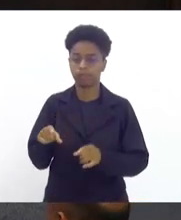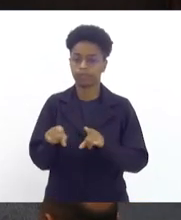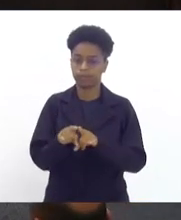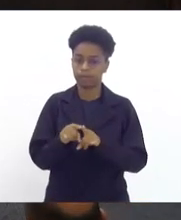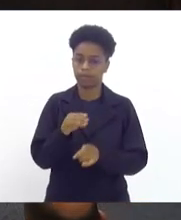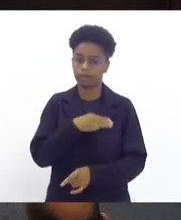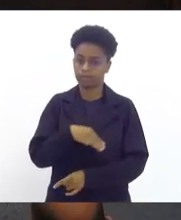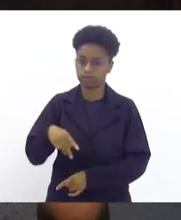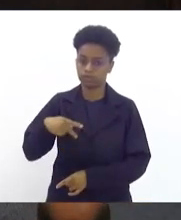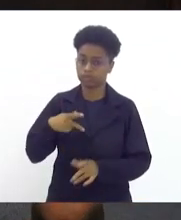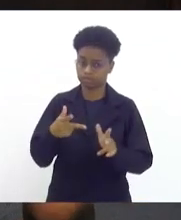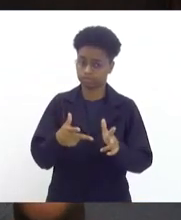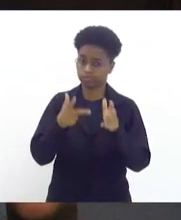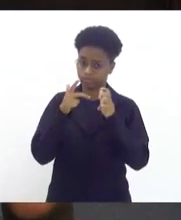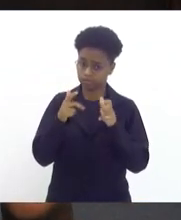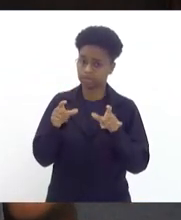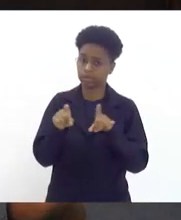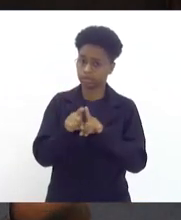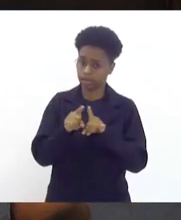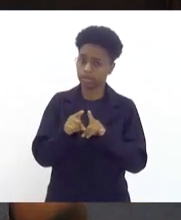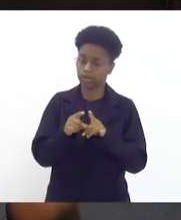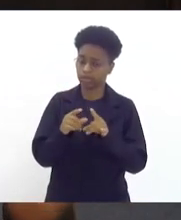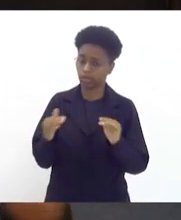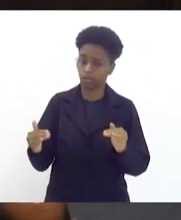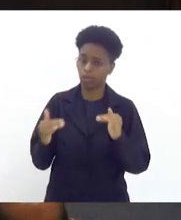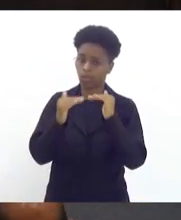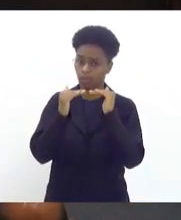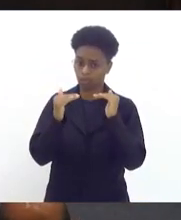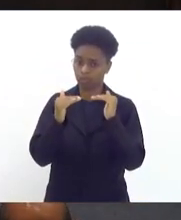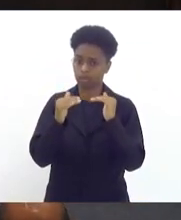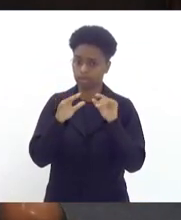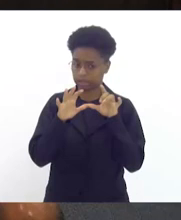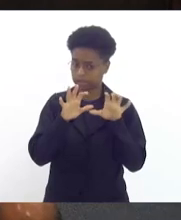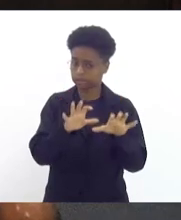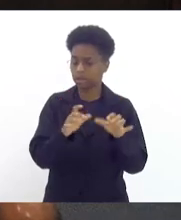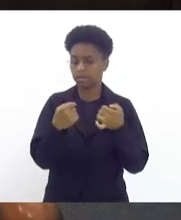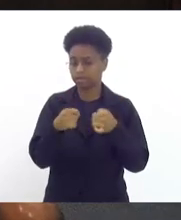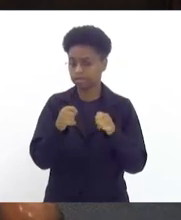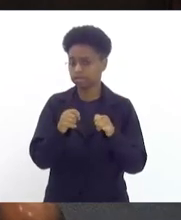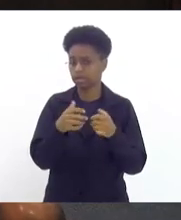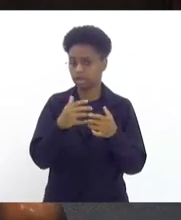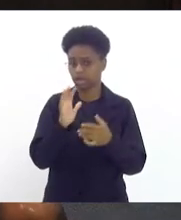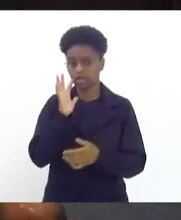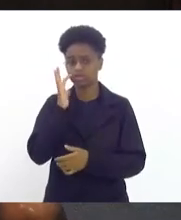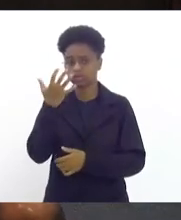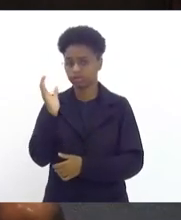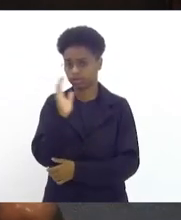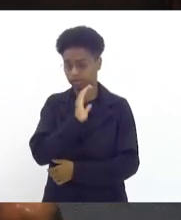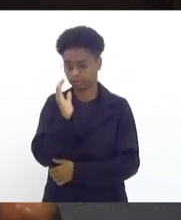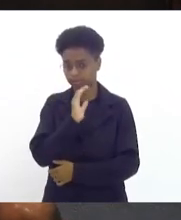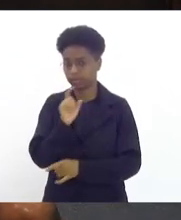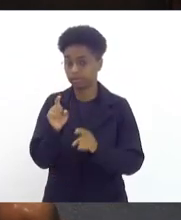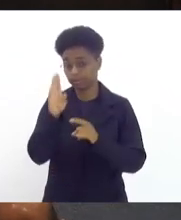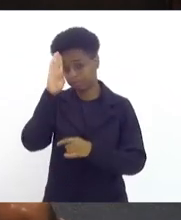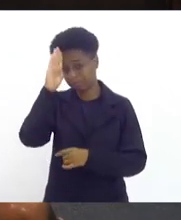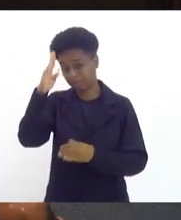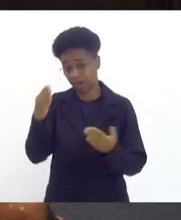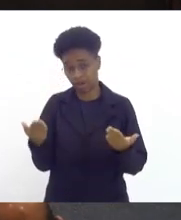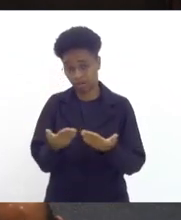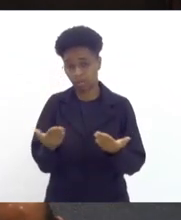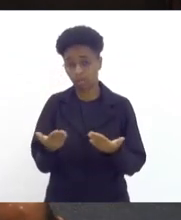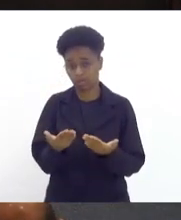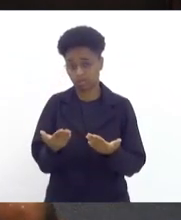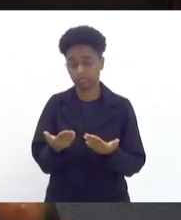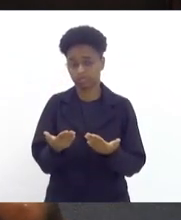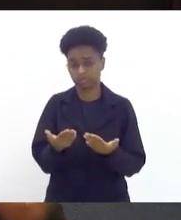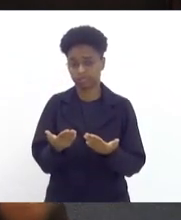Público também reconhece conversei com promotor do caso que essa situação precisa se resolvido quanto antes ainda mais agora aí